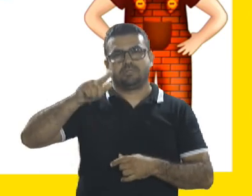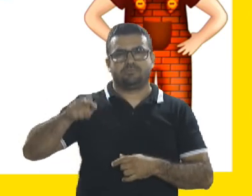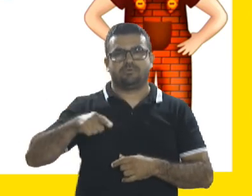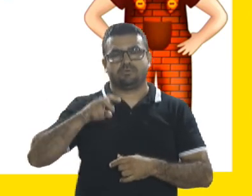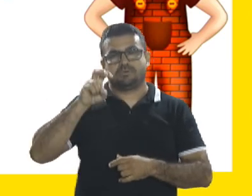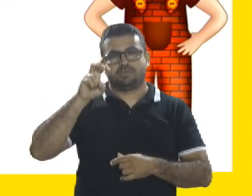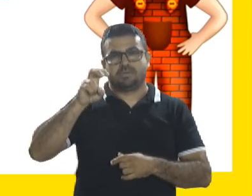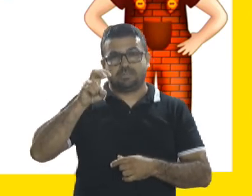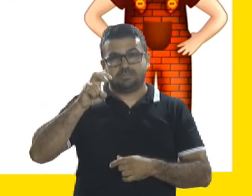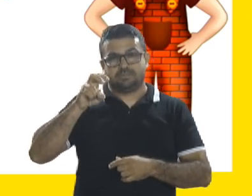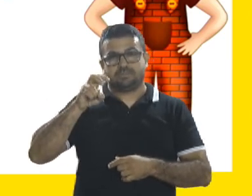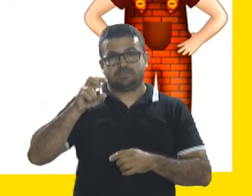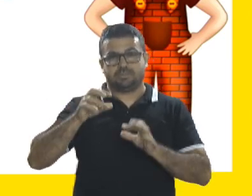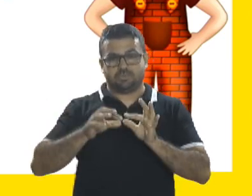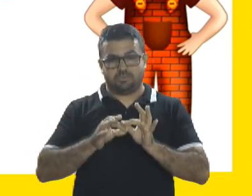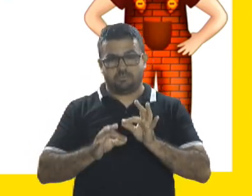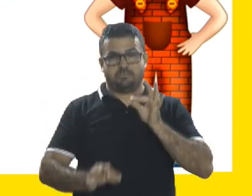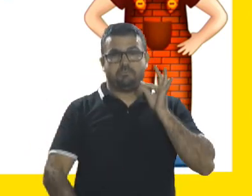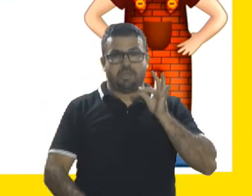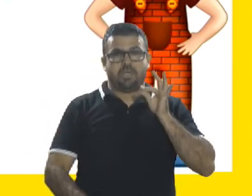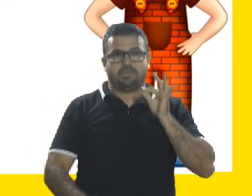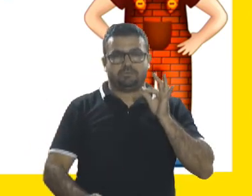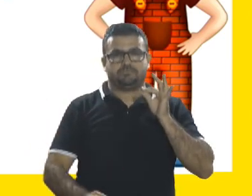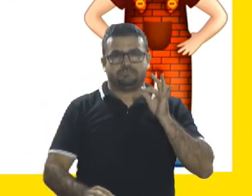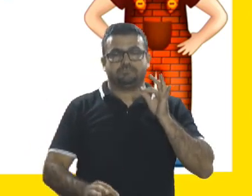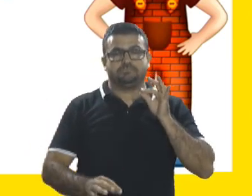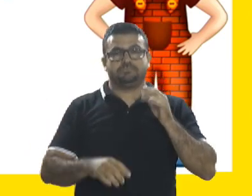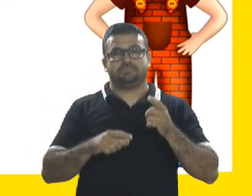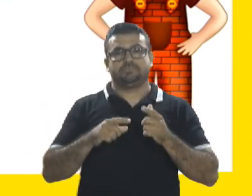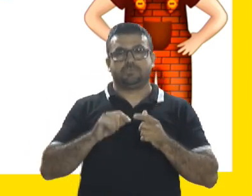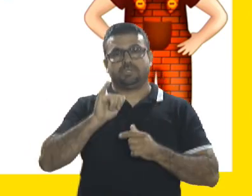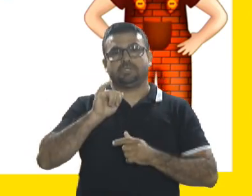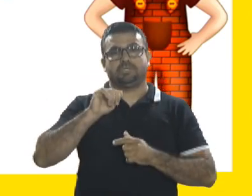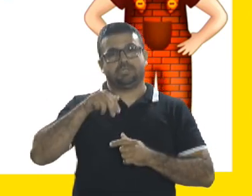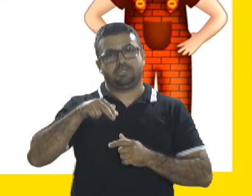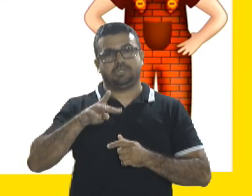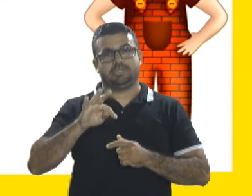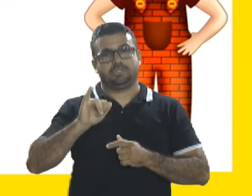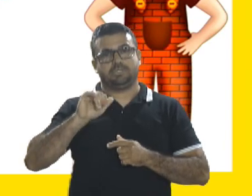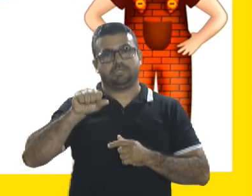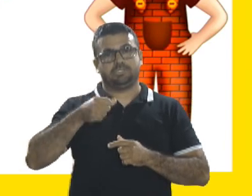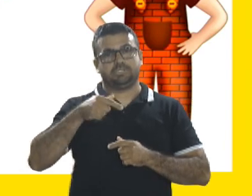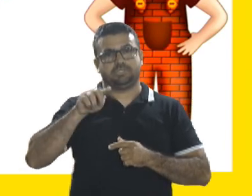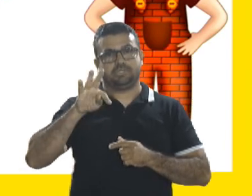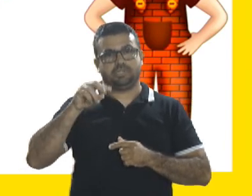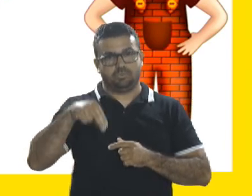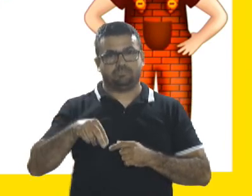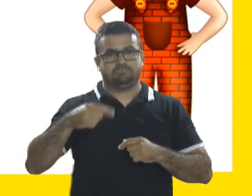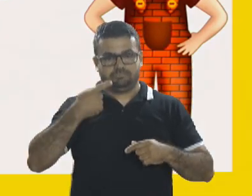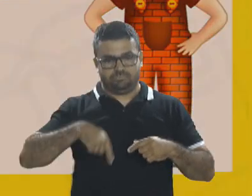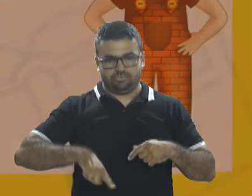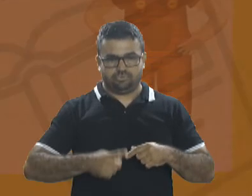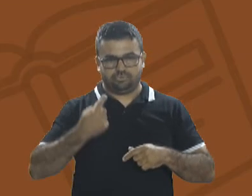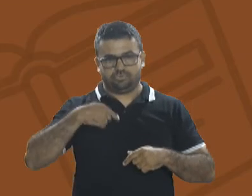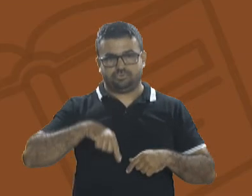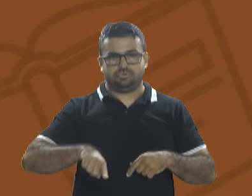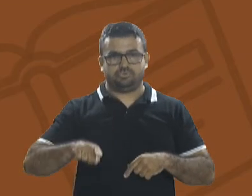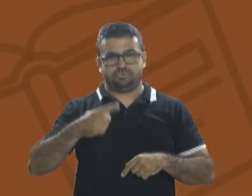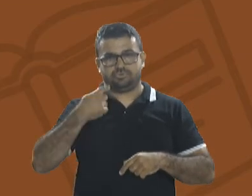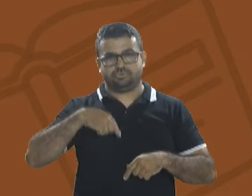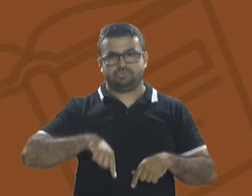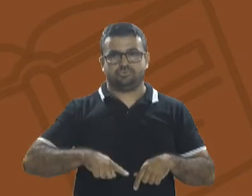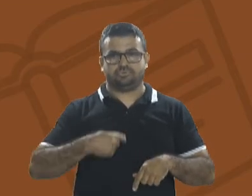aí, gente, quase 8 metros de comprimento de intestino. Então, se eu pegar assim, ó, esticar esse intestino, vai dar 8